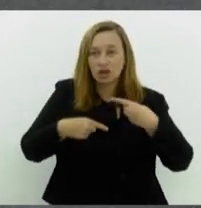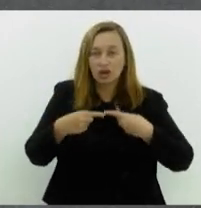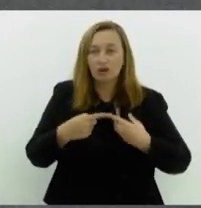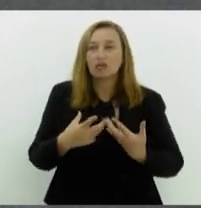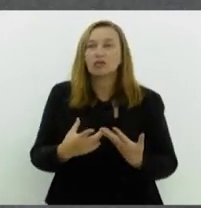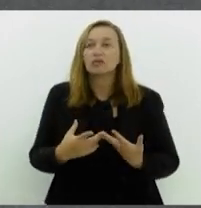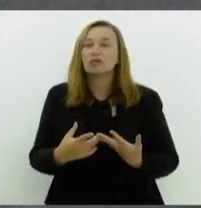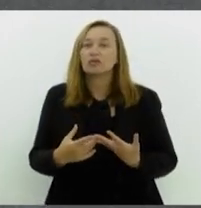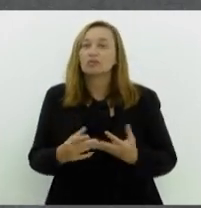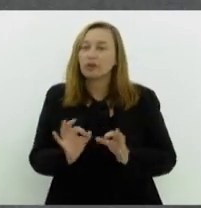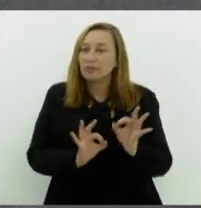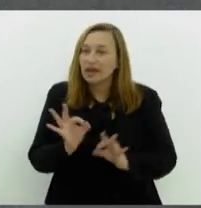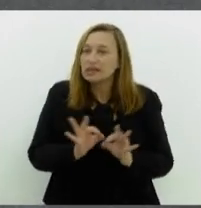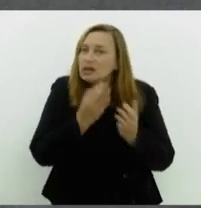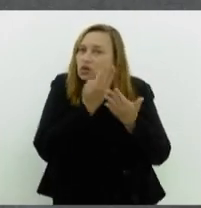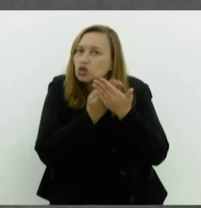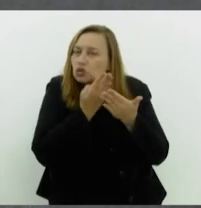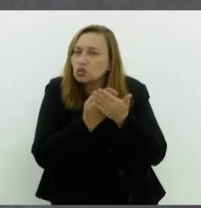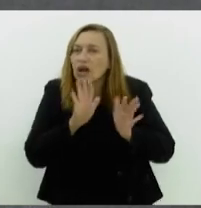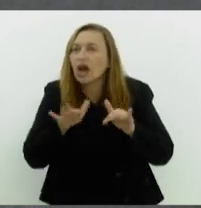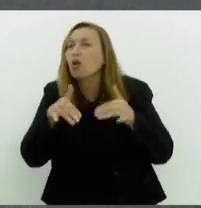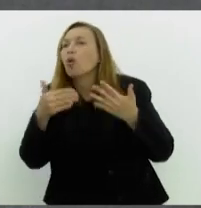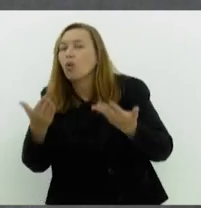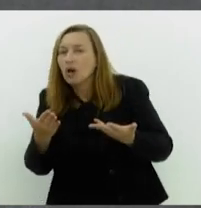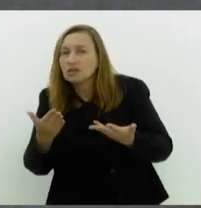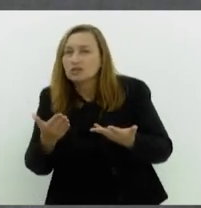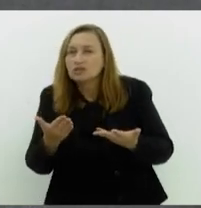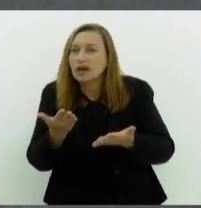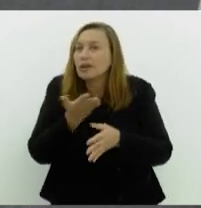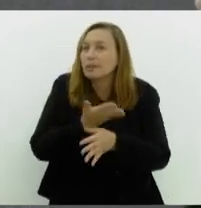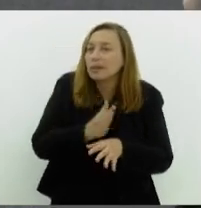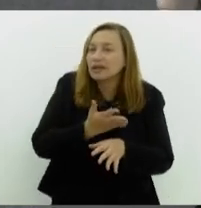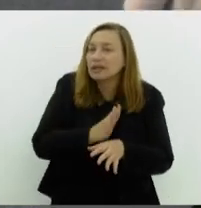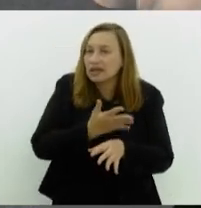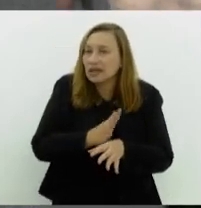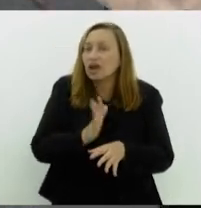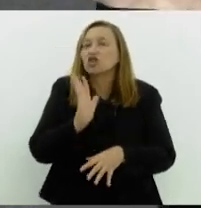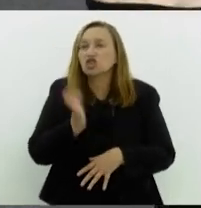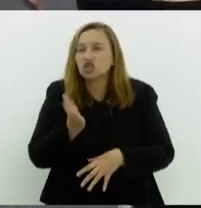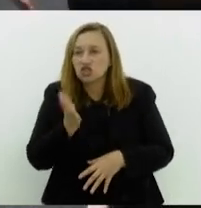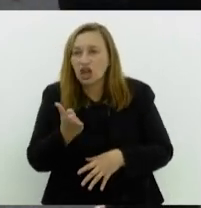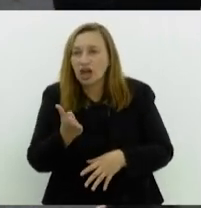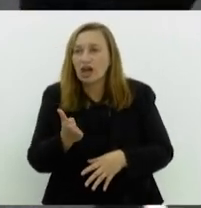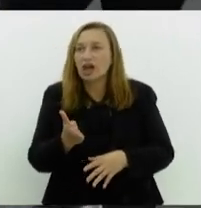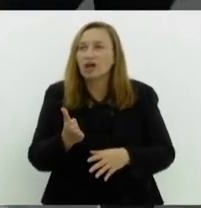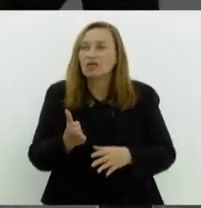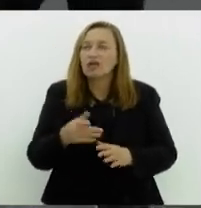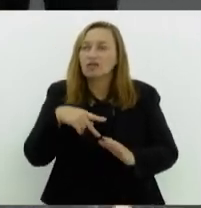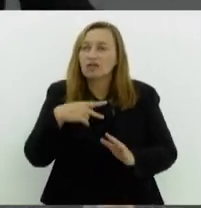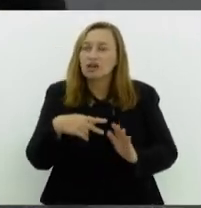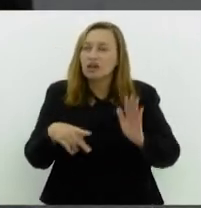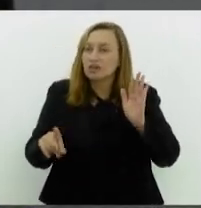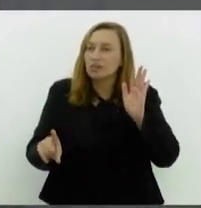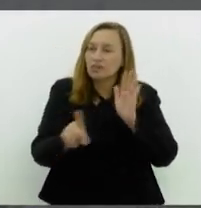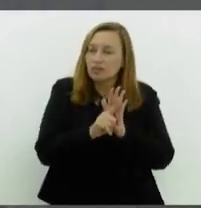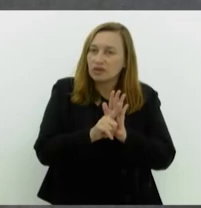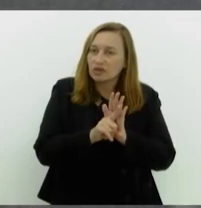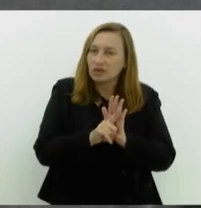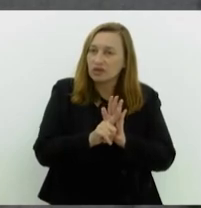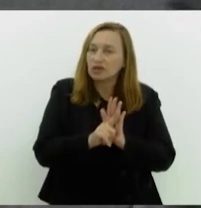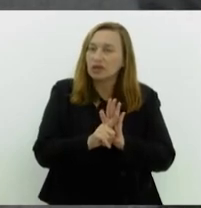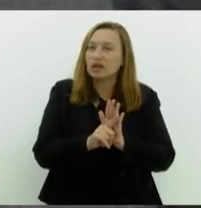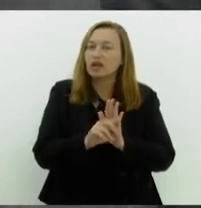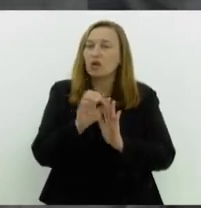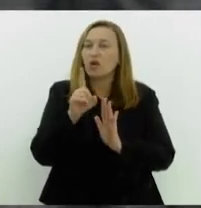progressão, estudar quando vai botar em prática aquilo que já foi determinado pela lei orgânica, mas ela, infelizmente, fechou